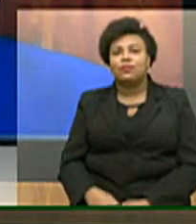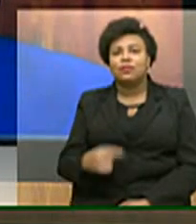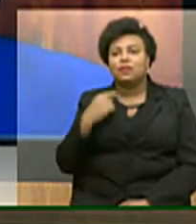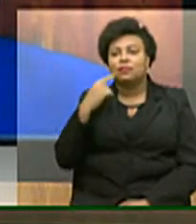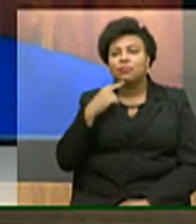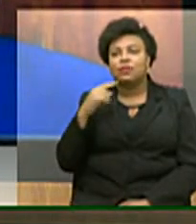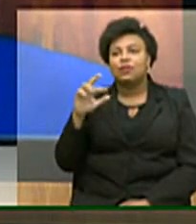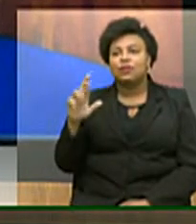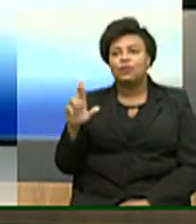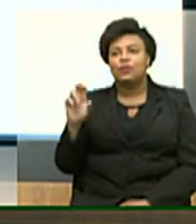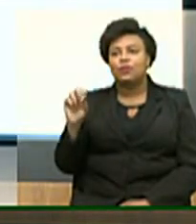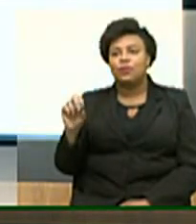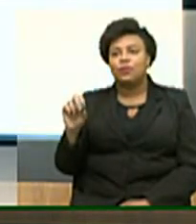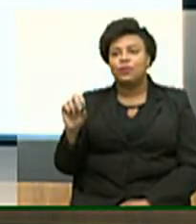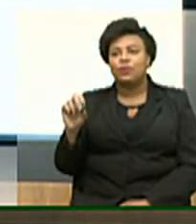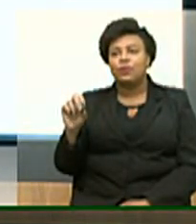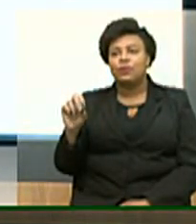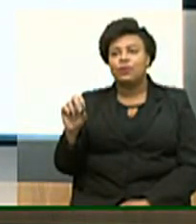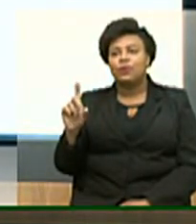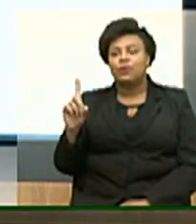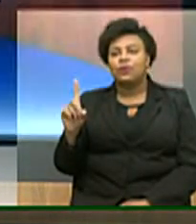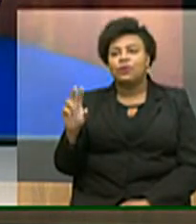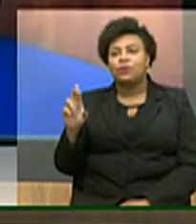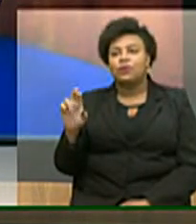Rodrigo Maroni.